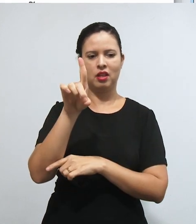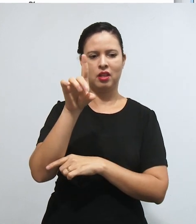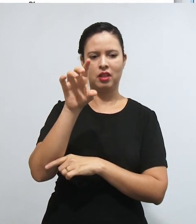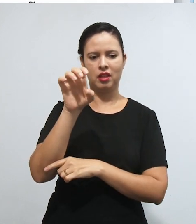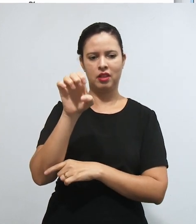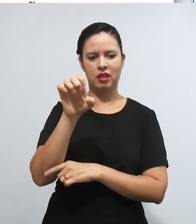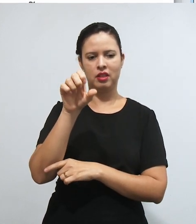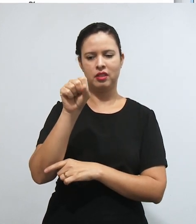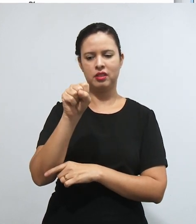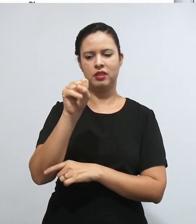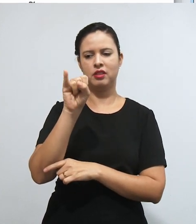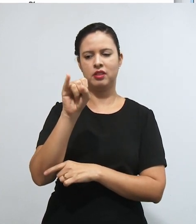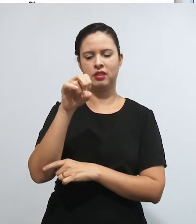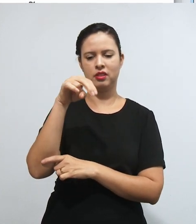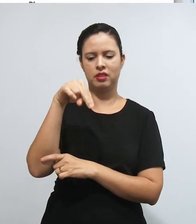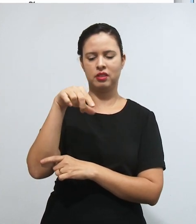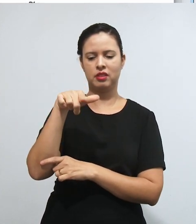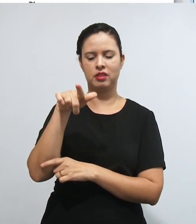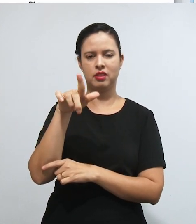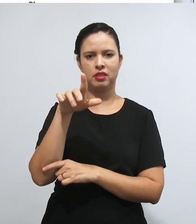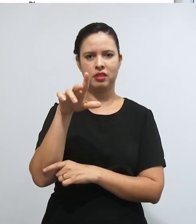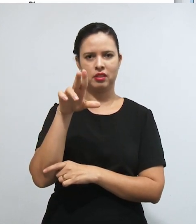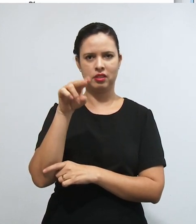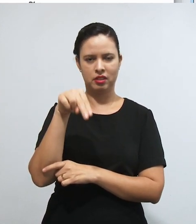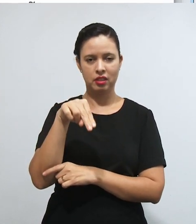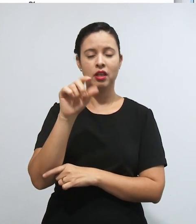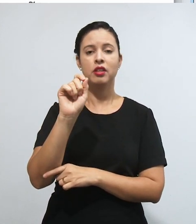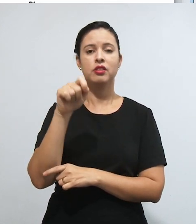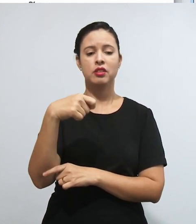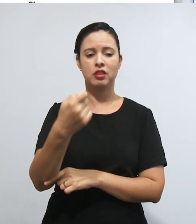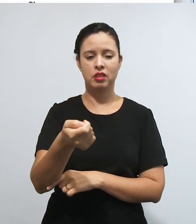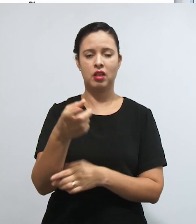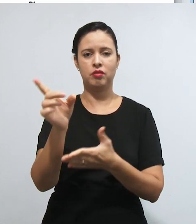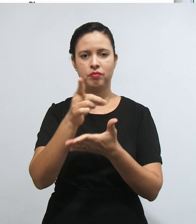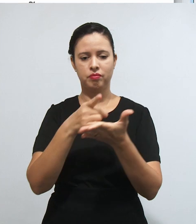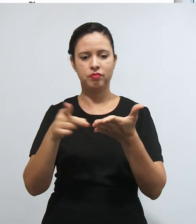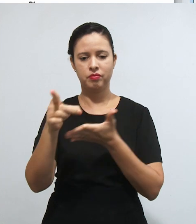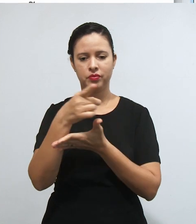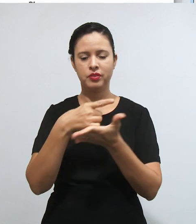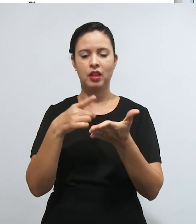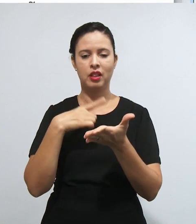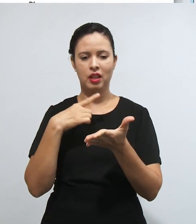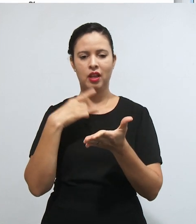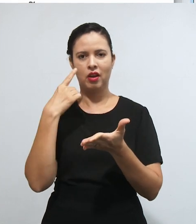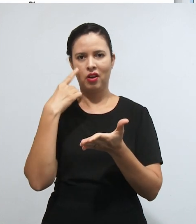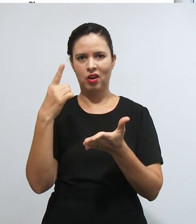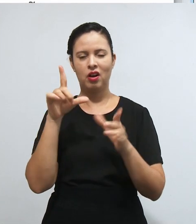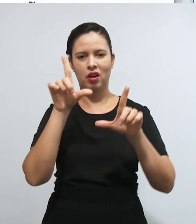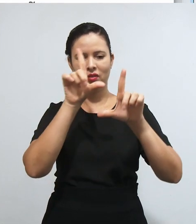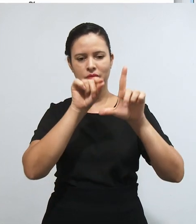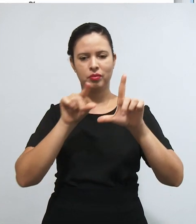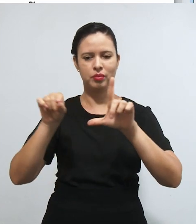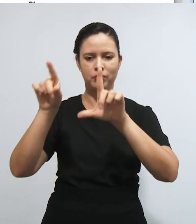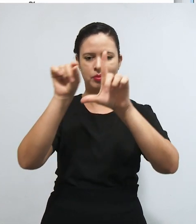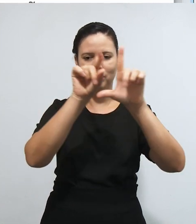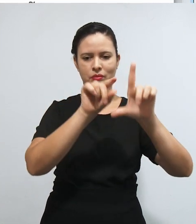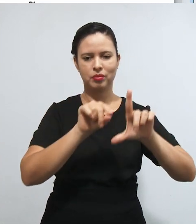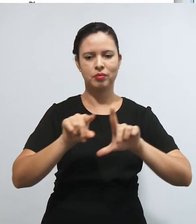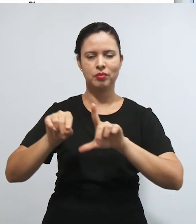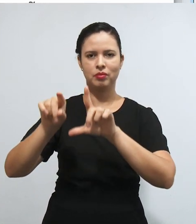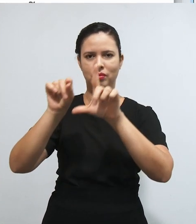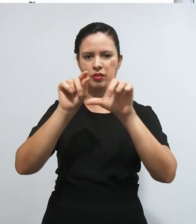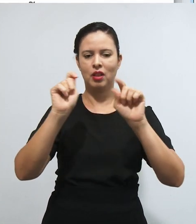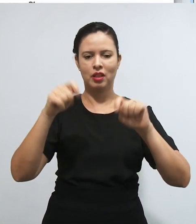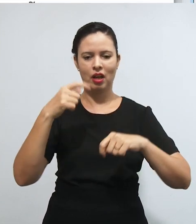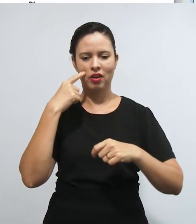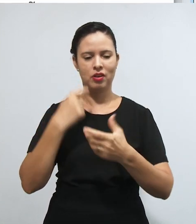formatação pré-formatada aqui, sugerida pelo próprio PowerPoint, eu cliquei aqui nessa setinha aqui do